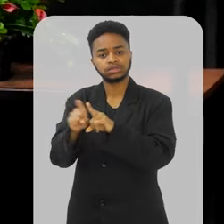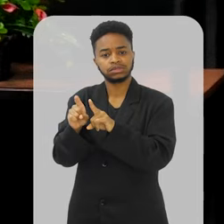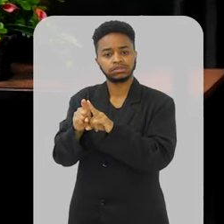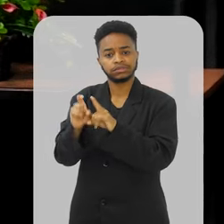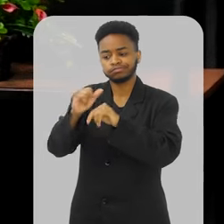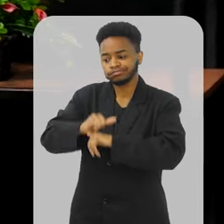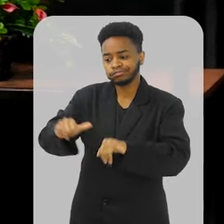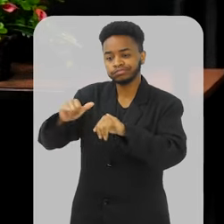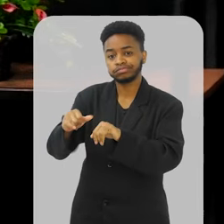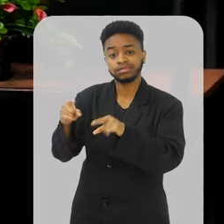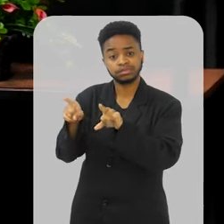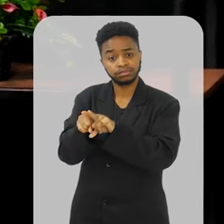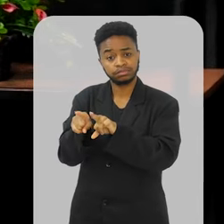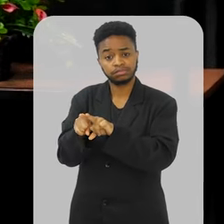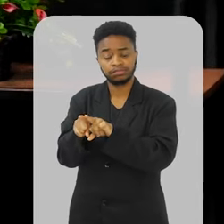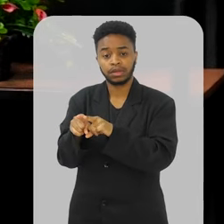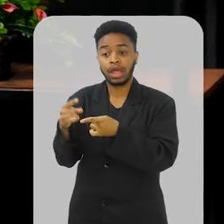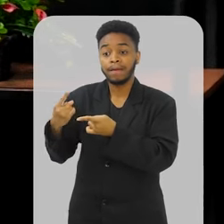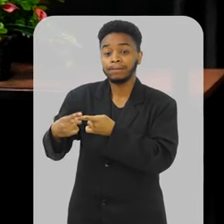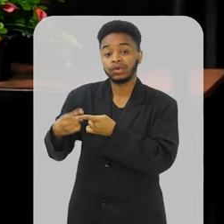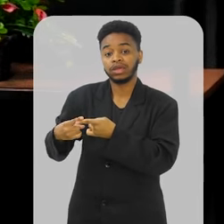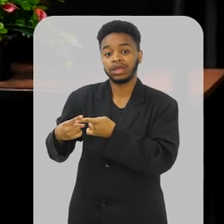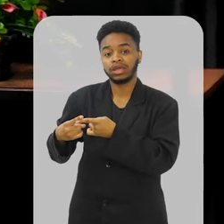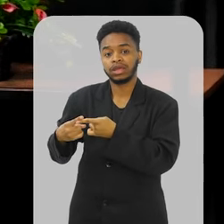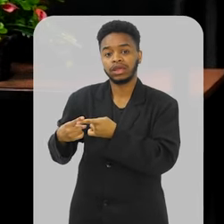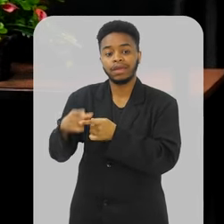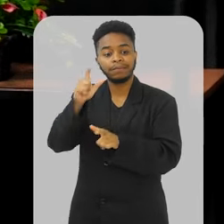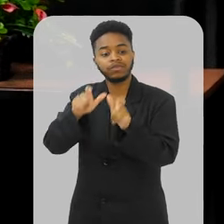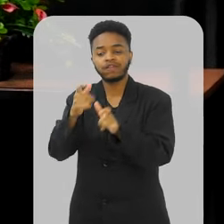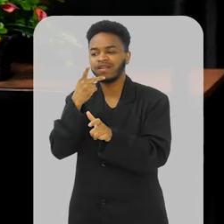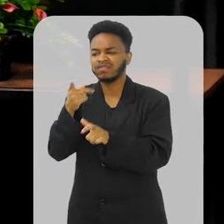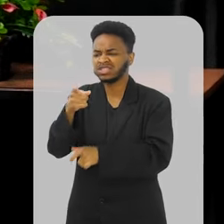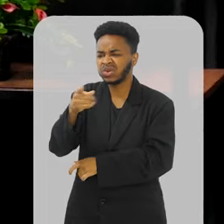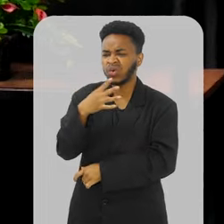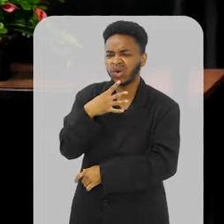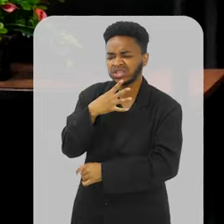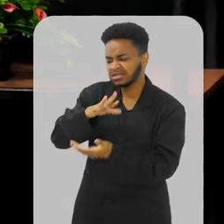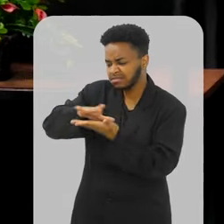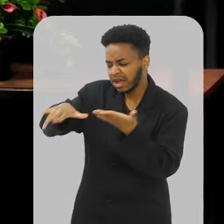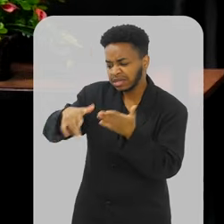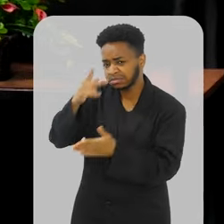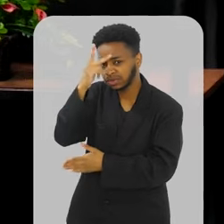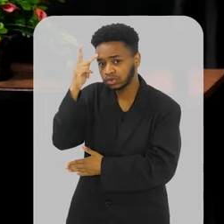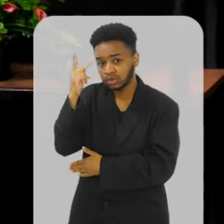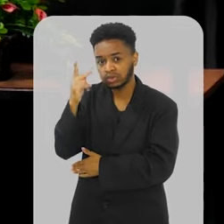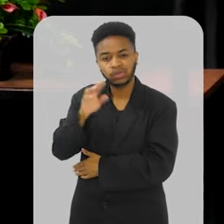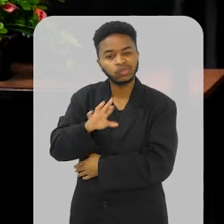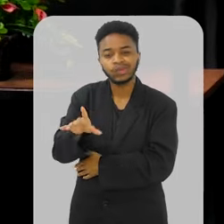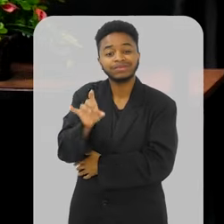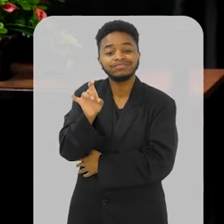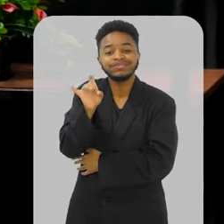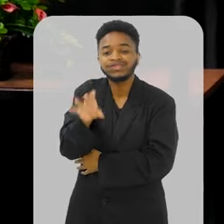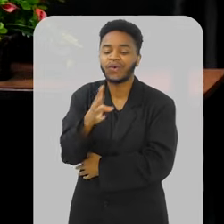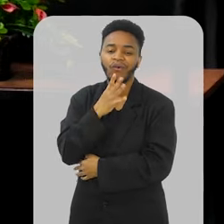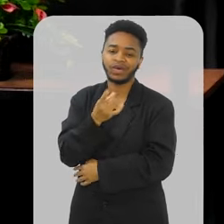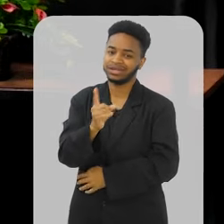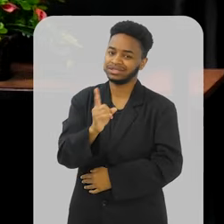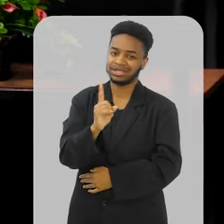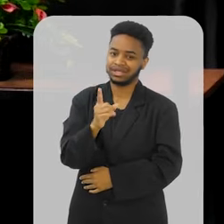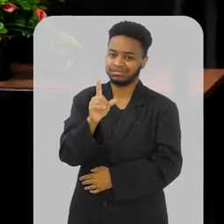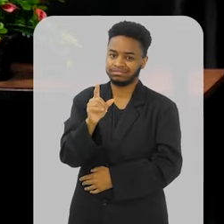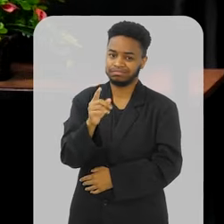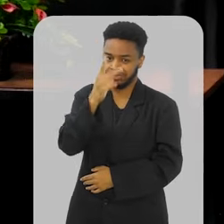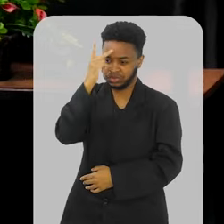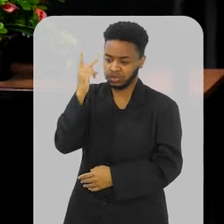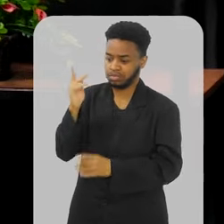coloque e vem porque nós o pessoal fala assim Mas você conhece tanta gente não é apenas o conhecer de e a